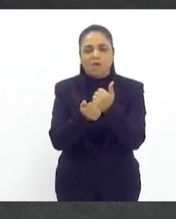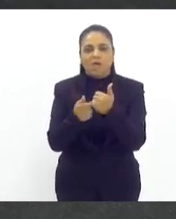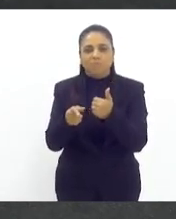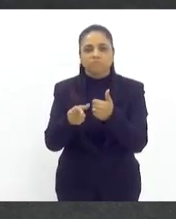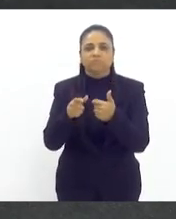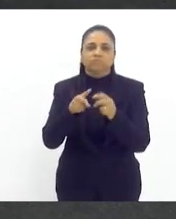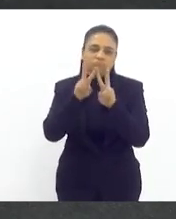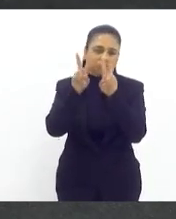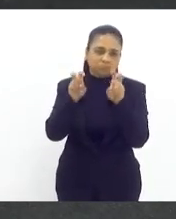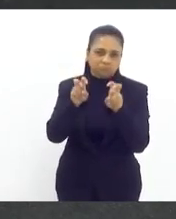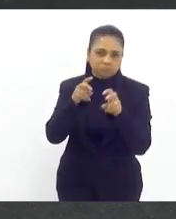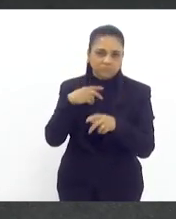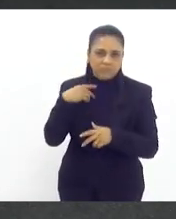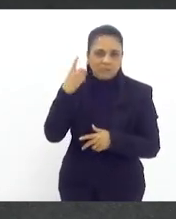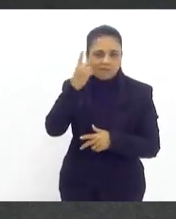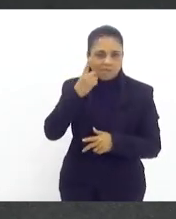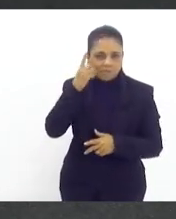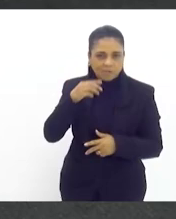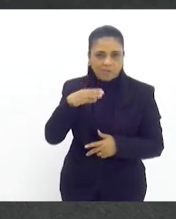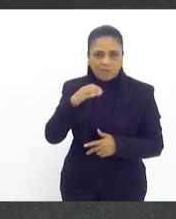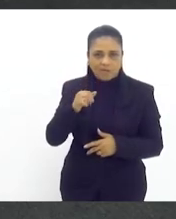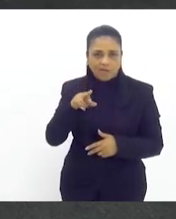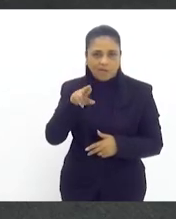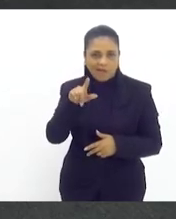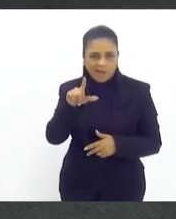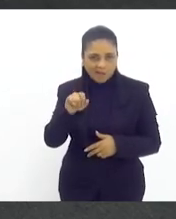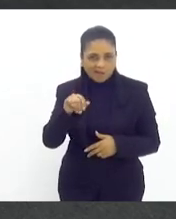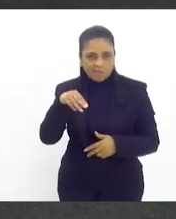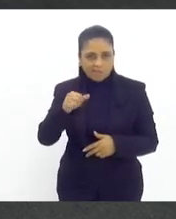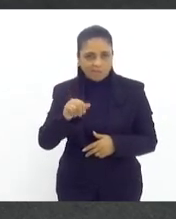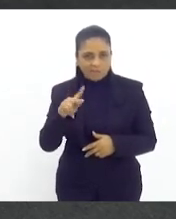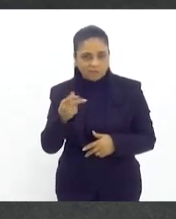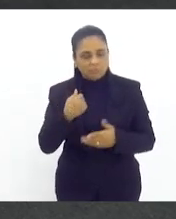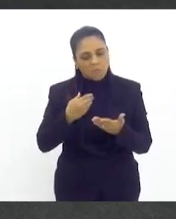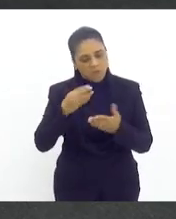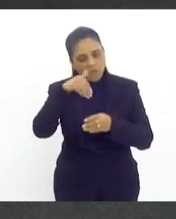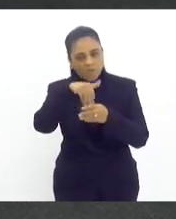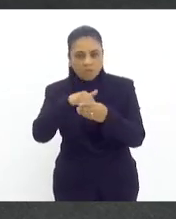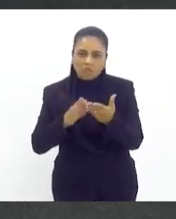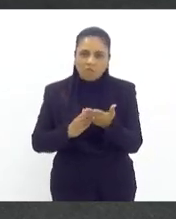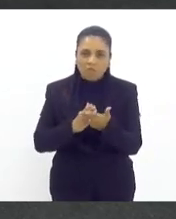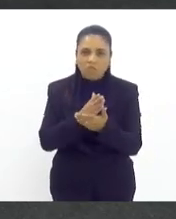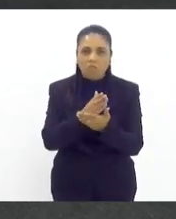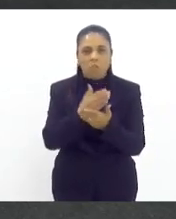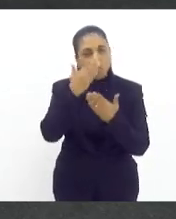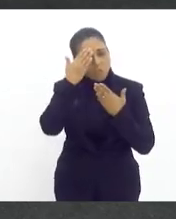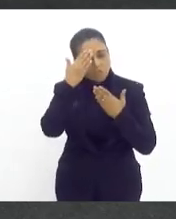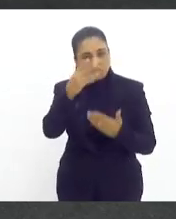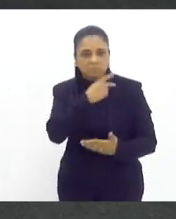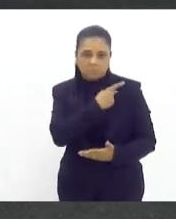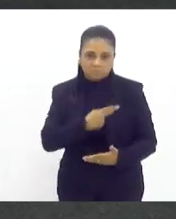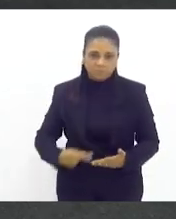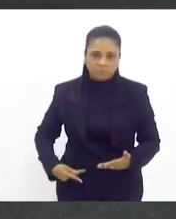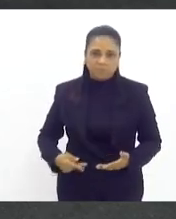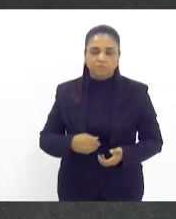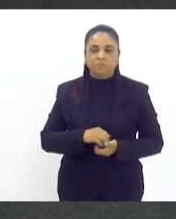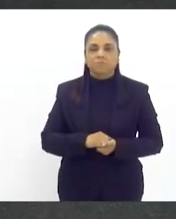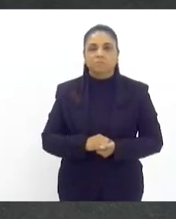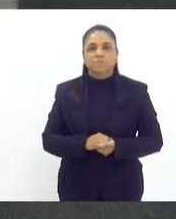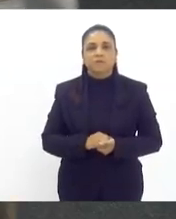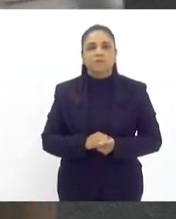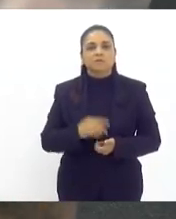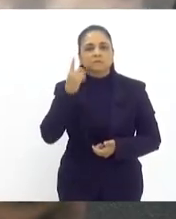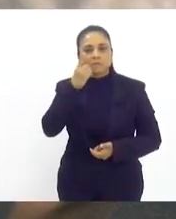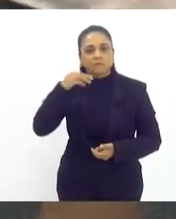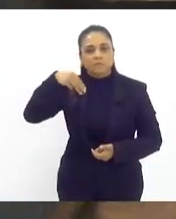Carla Machado meu voto é favorável essa indicação Legislativa e obrigada Presidente deputada